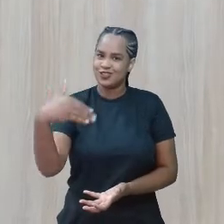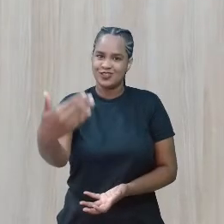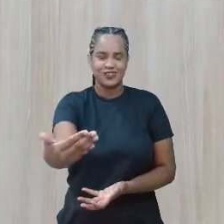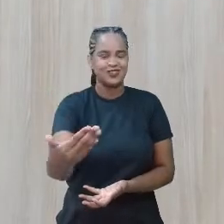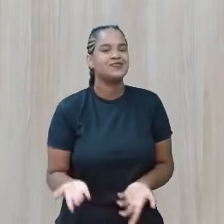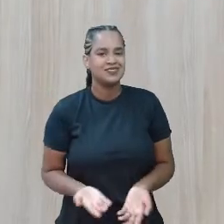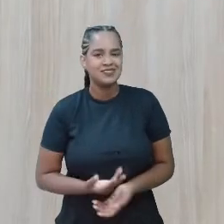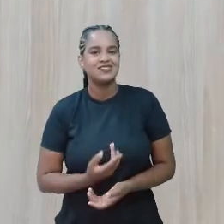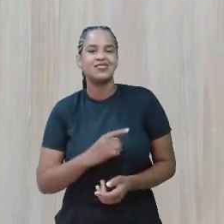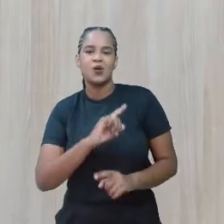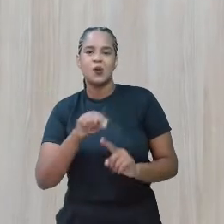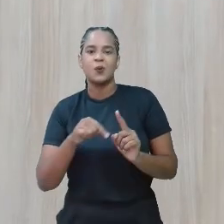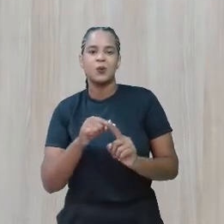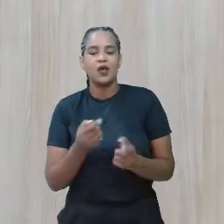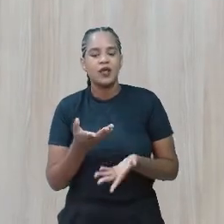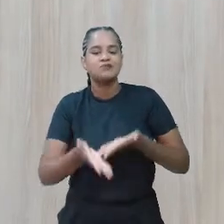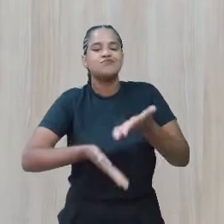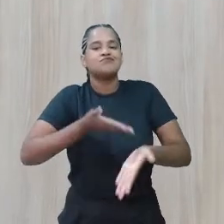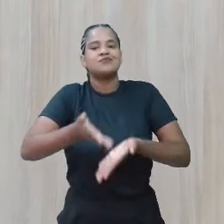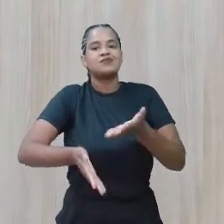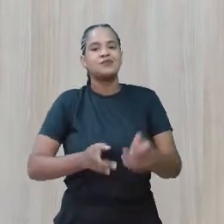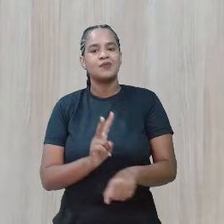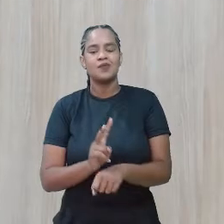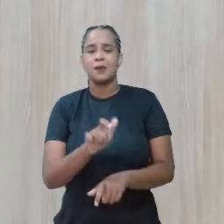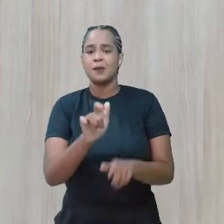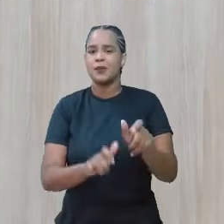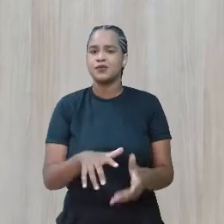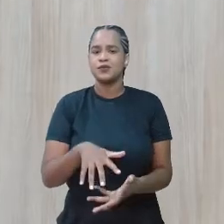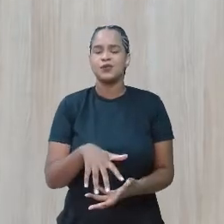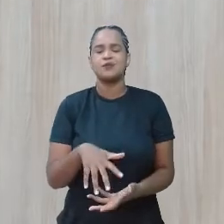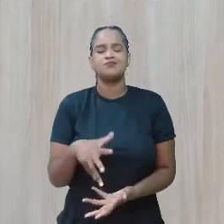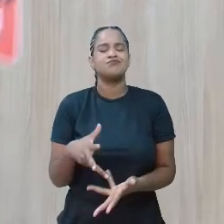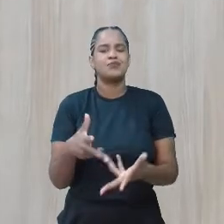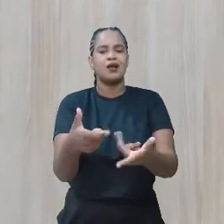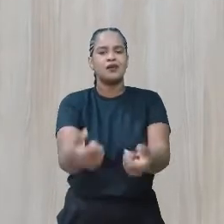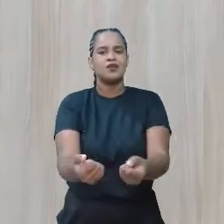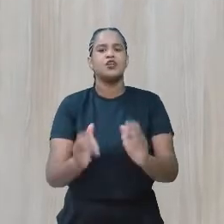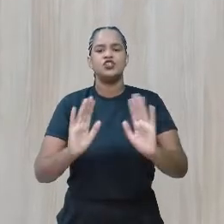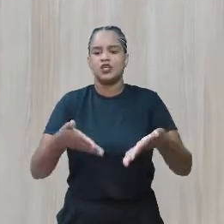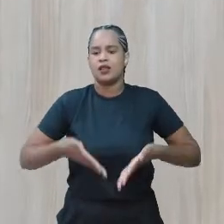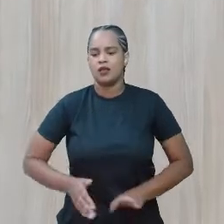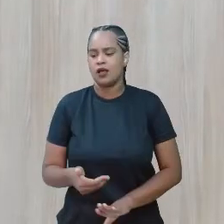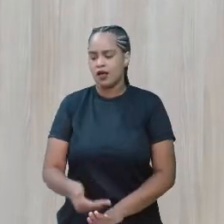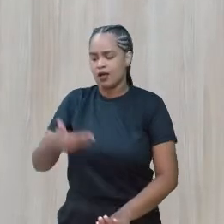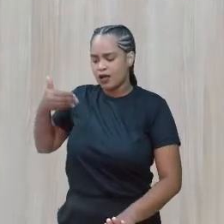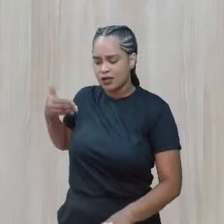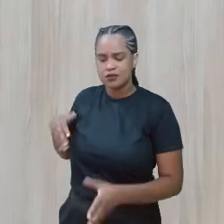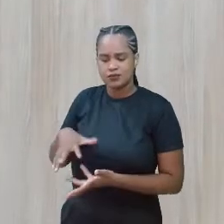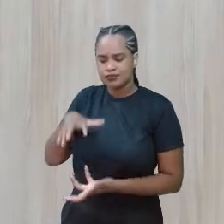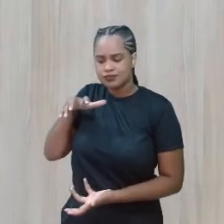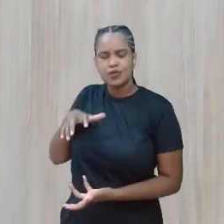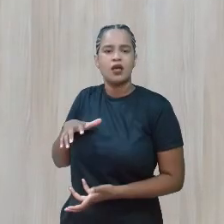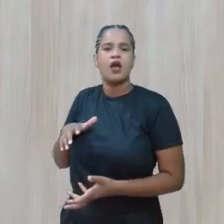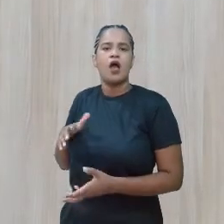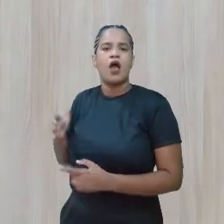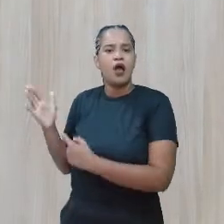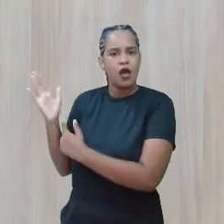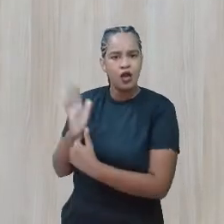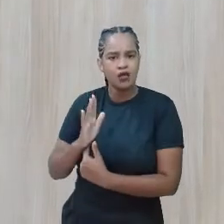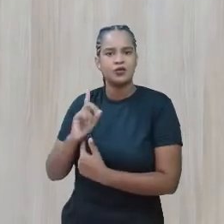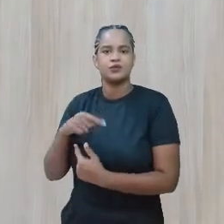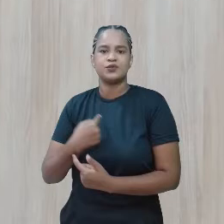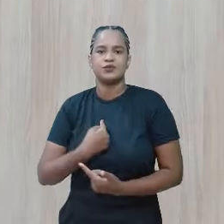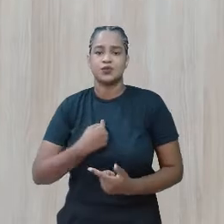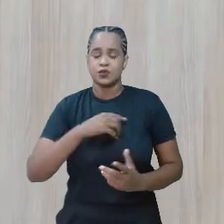Essas pessoas tão maravilhosas que chegaram bem antes da gente e prepararam tudo isso, todo esse mundo aí, né? Em